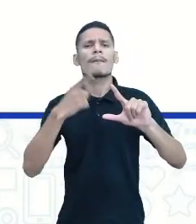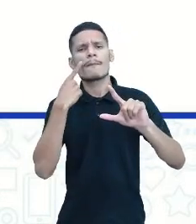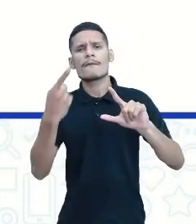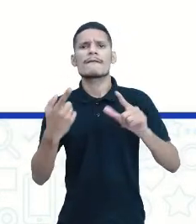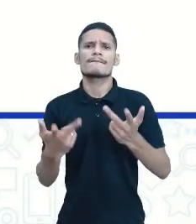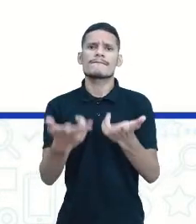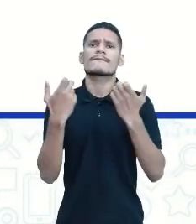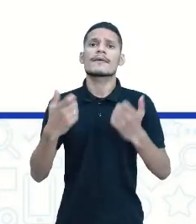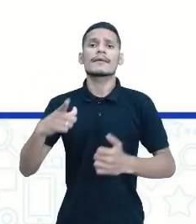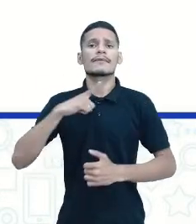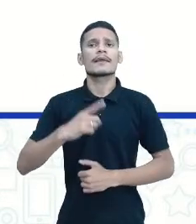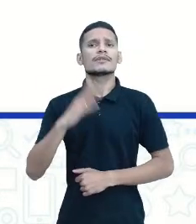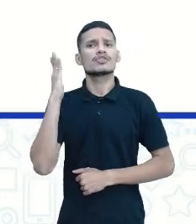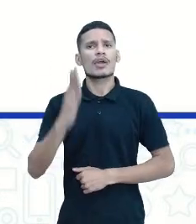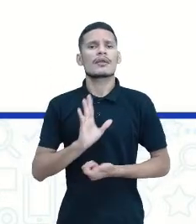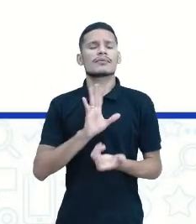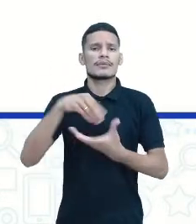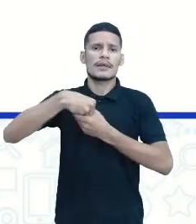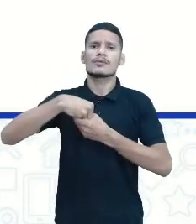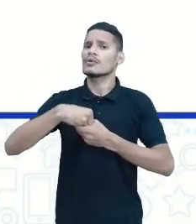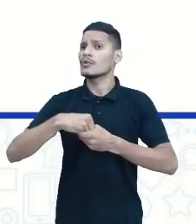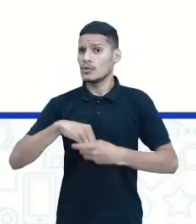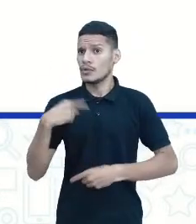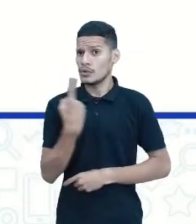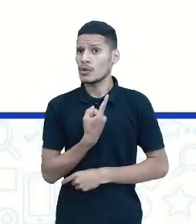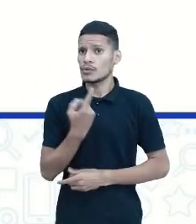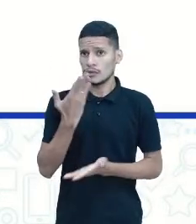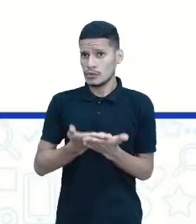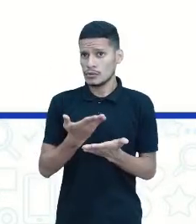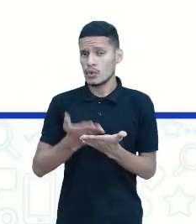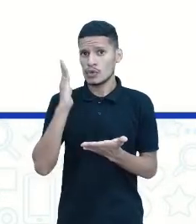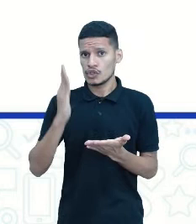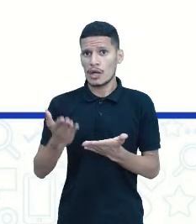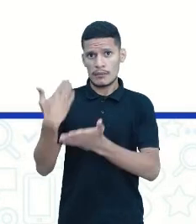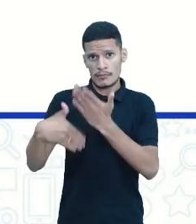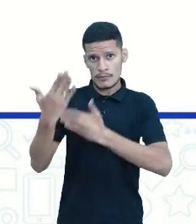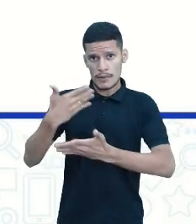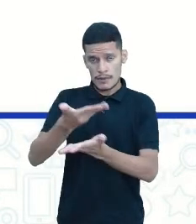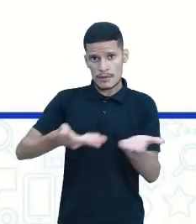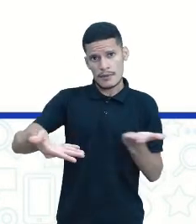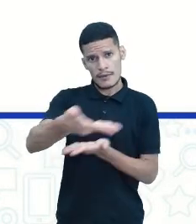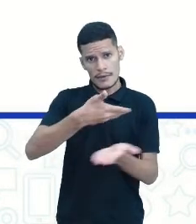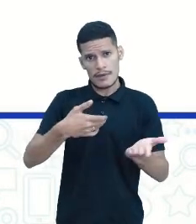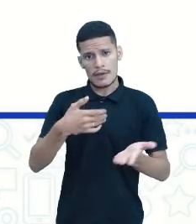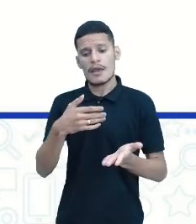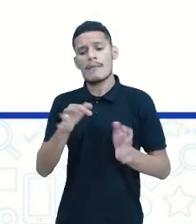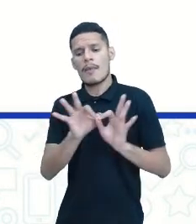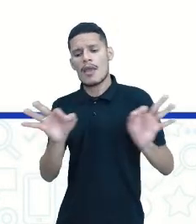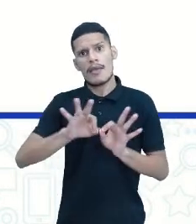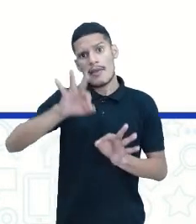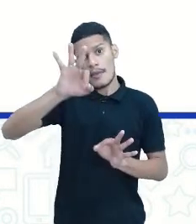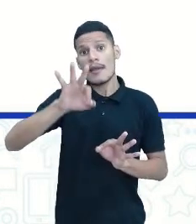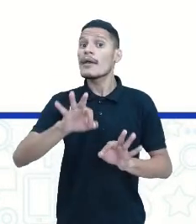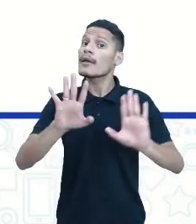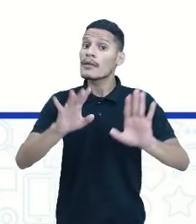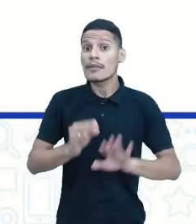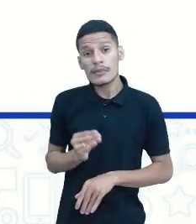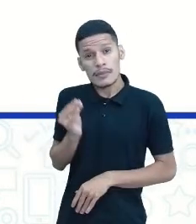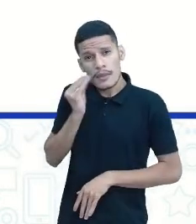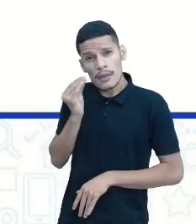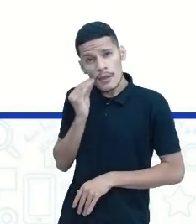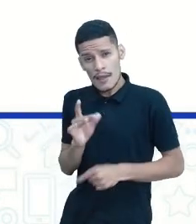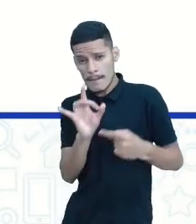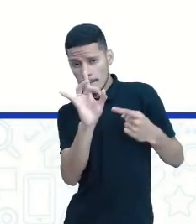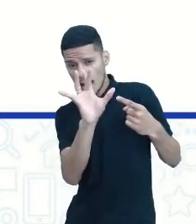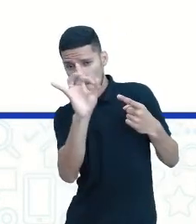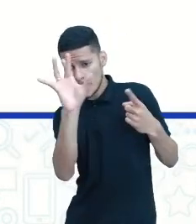vai estabelecer aqui, a gente fez nas aulas sobre relações métricas especificamente, testando cada um